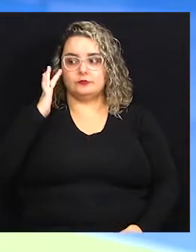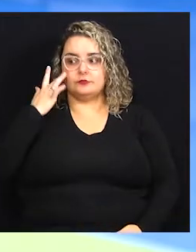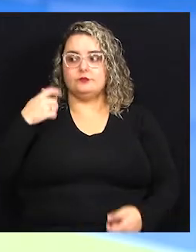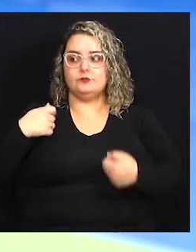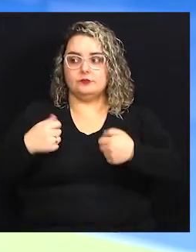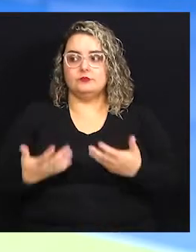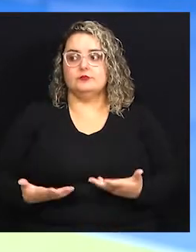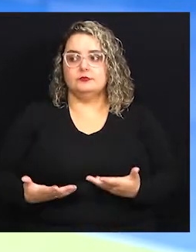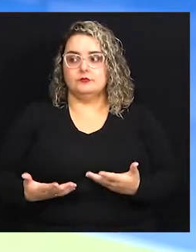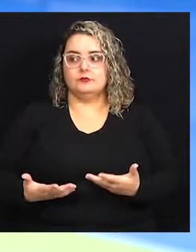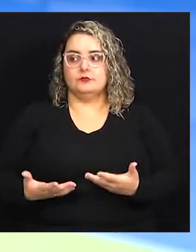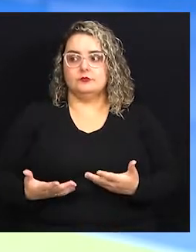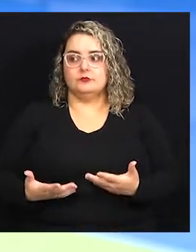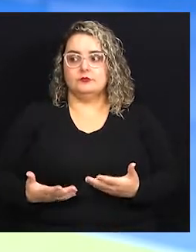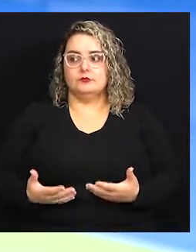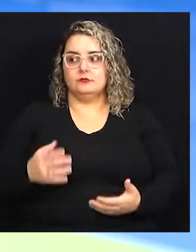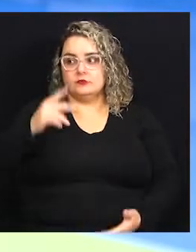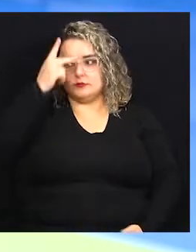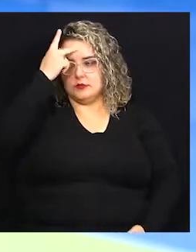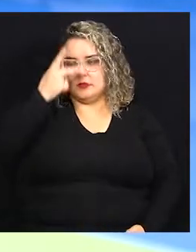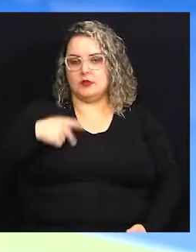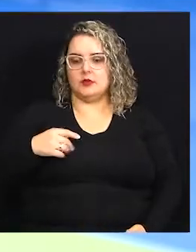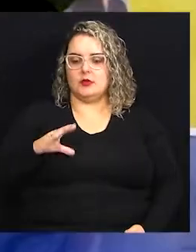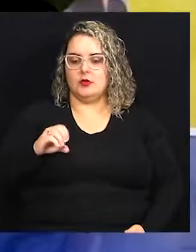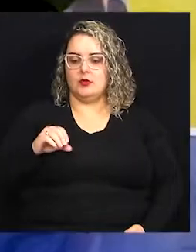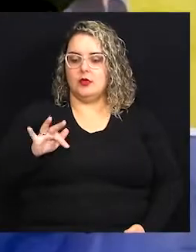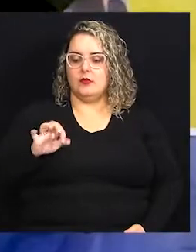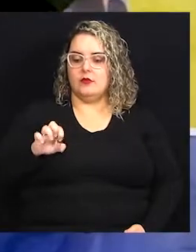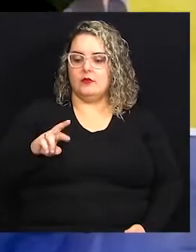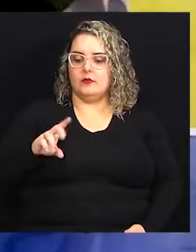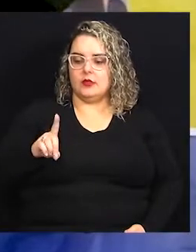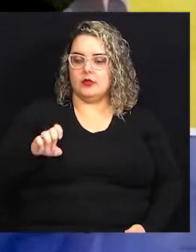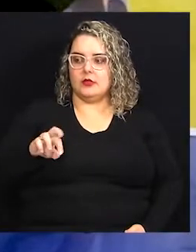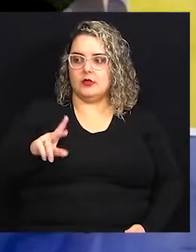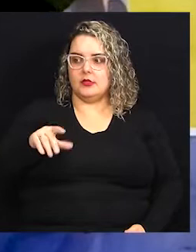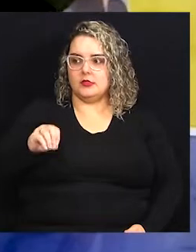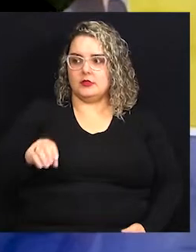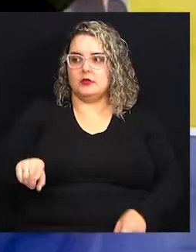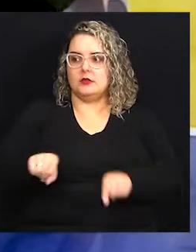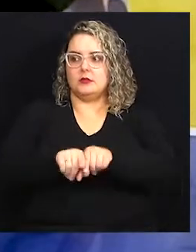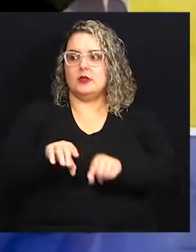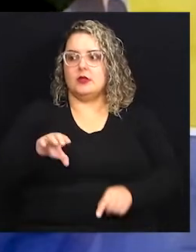inclusive partindo das próprias confederações e federações. Tá. Entendeu?